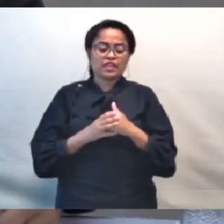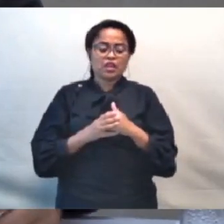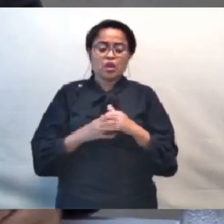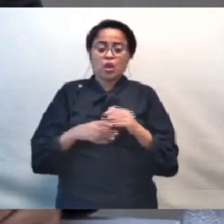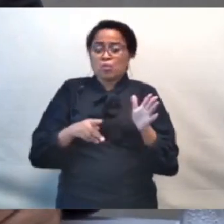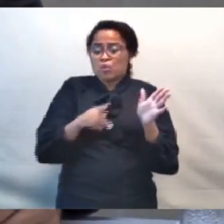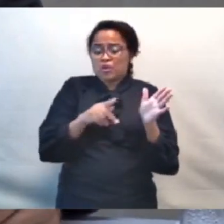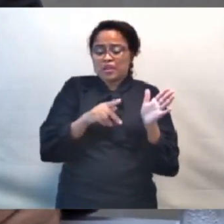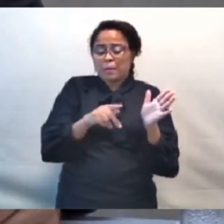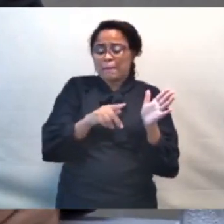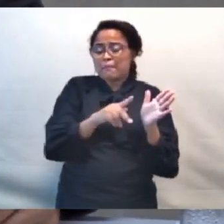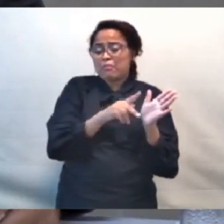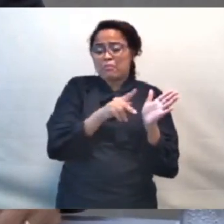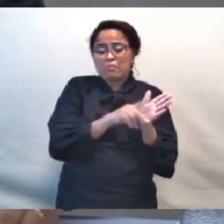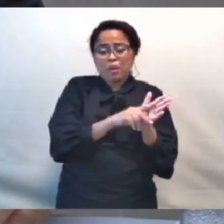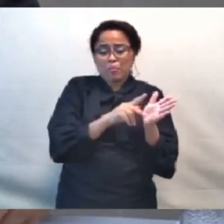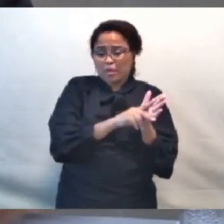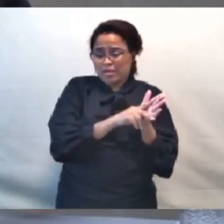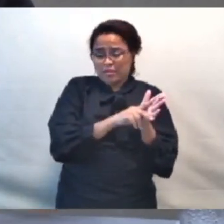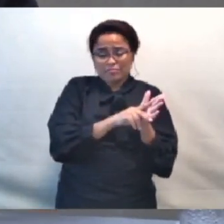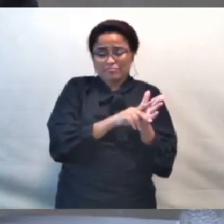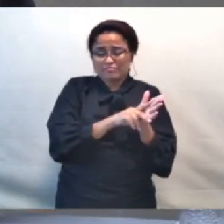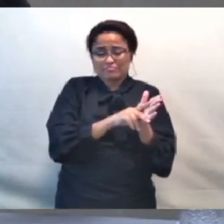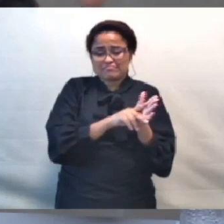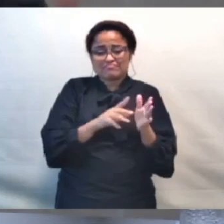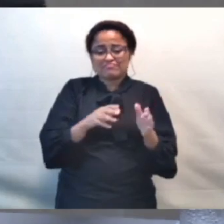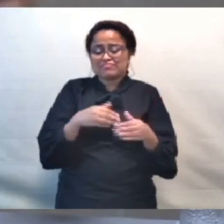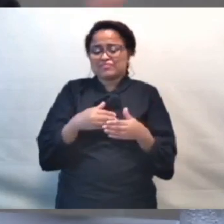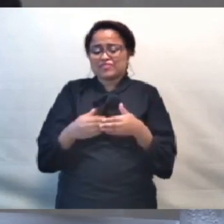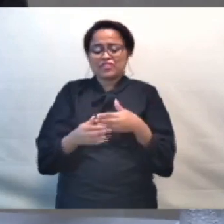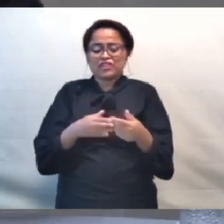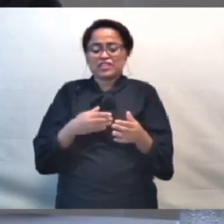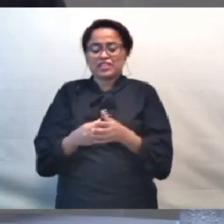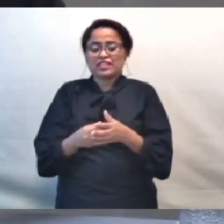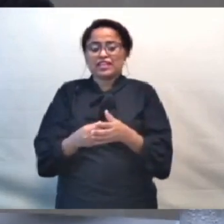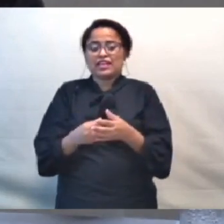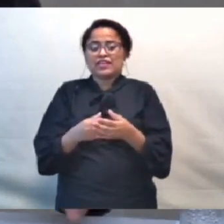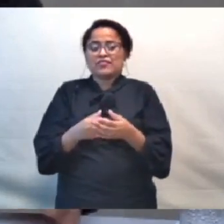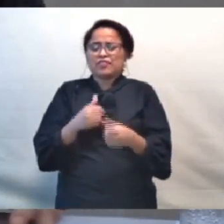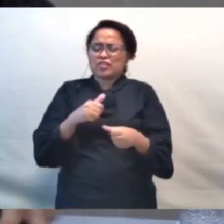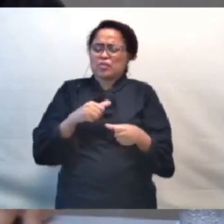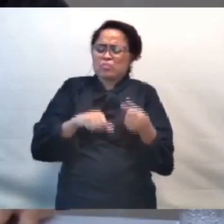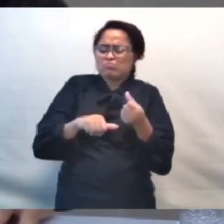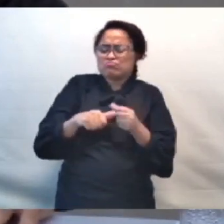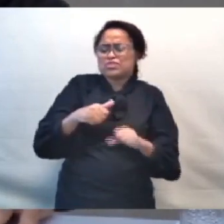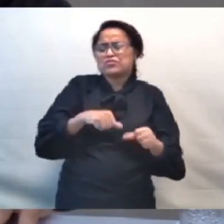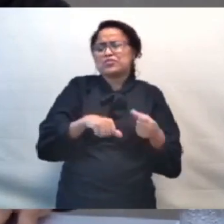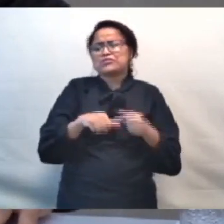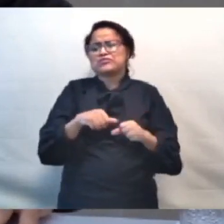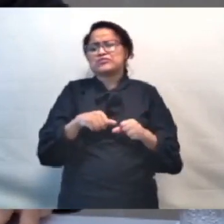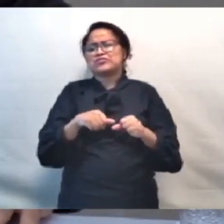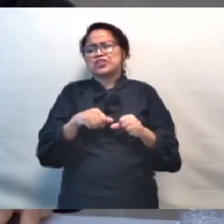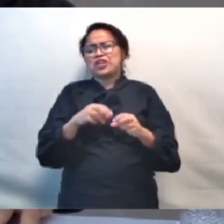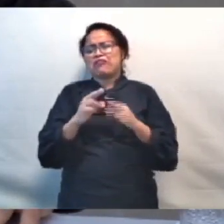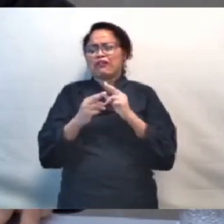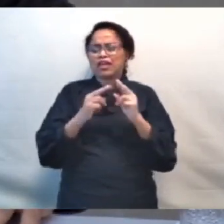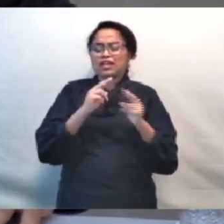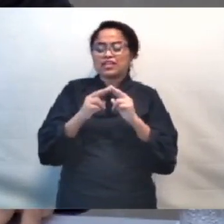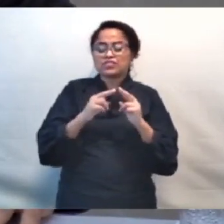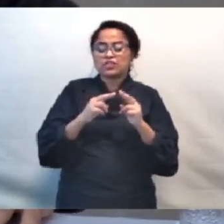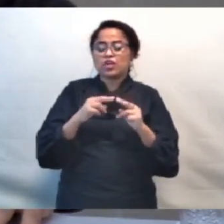e essa relação, infelizmente, acaba desgastando. Falo por mim, mas eu tenho certeza que todos os 41 vereadores têm